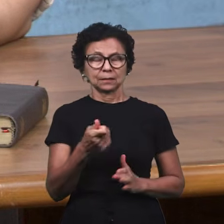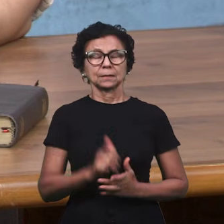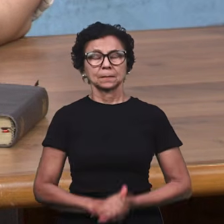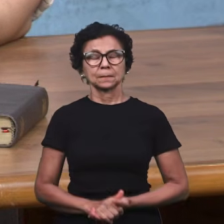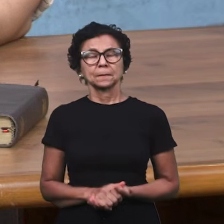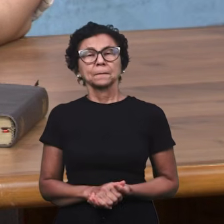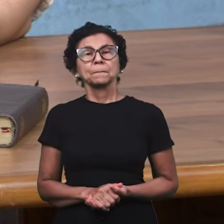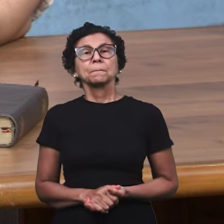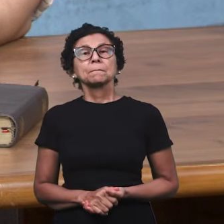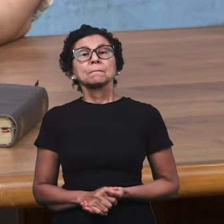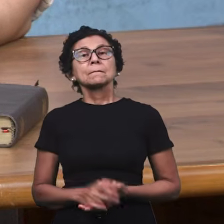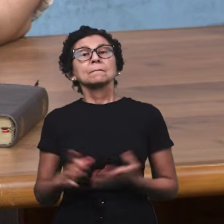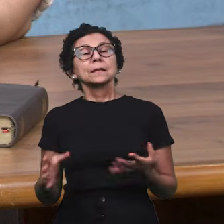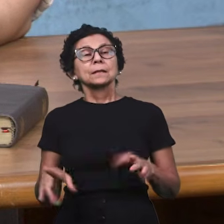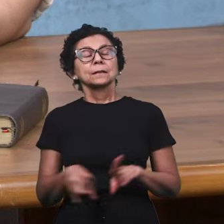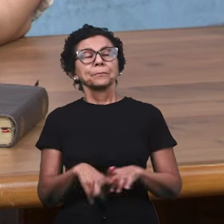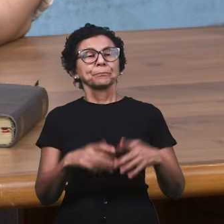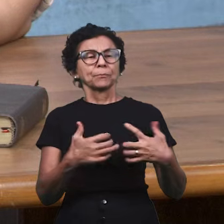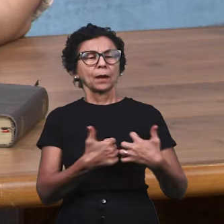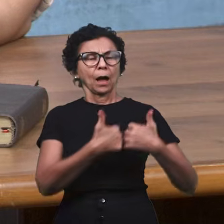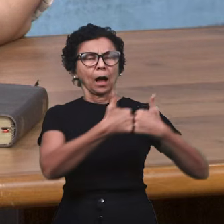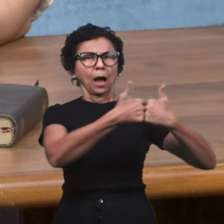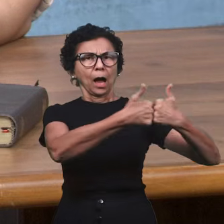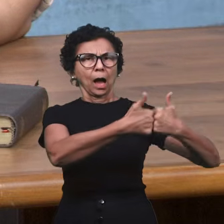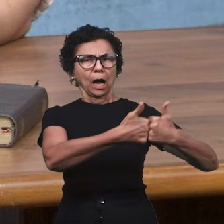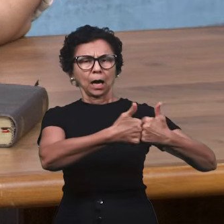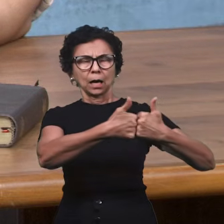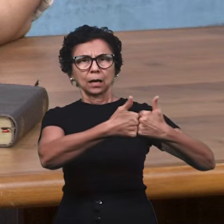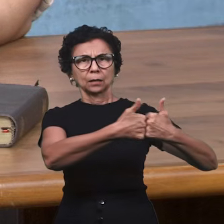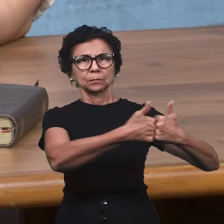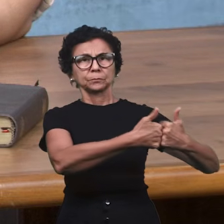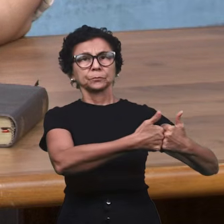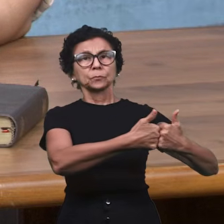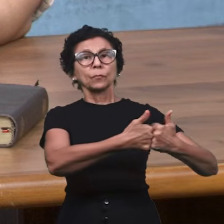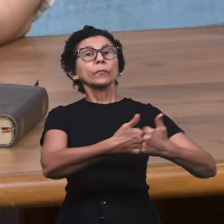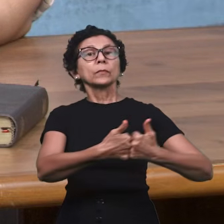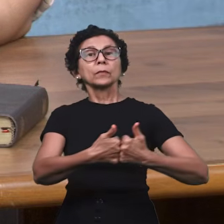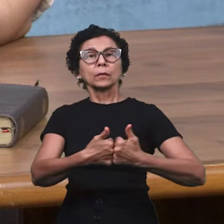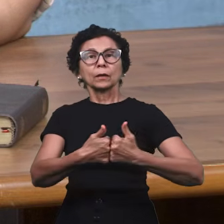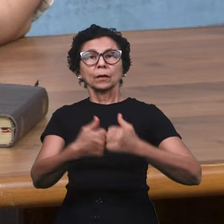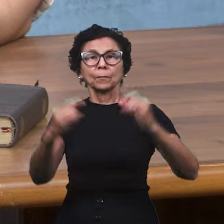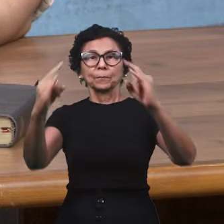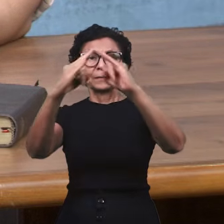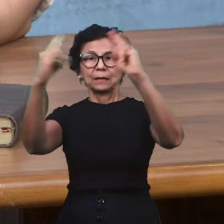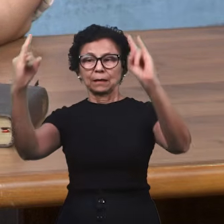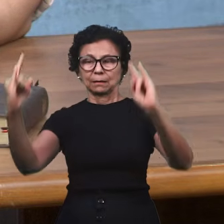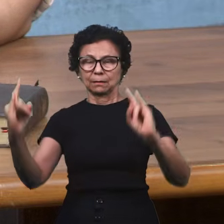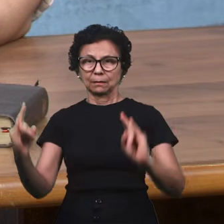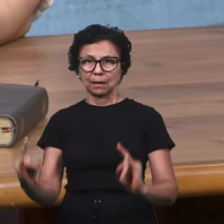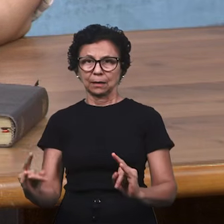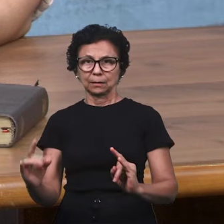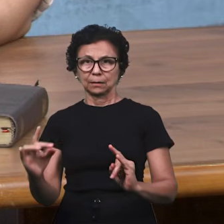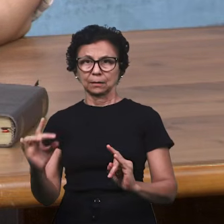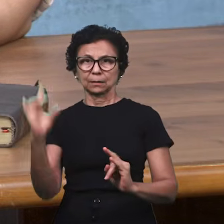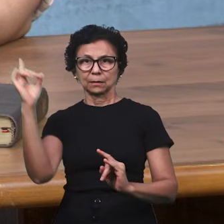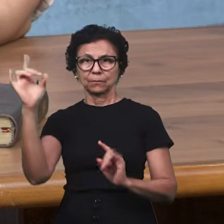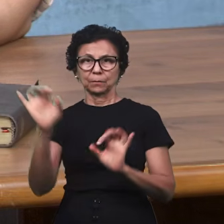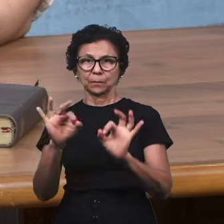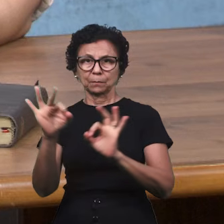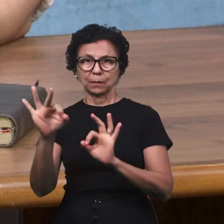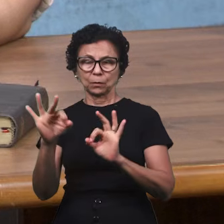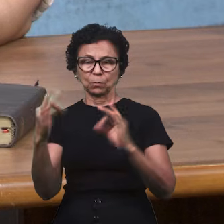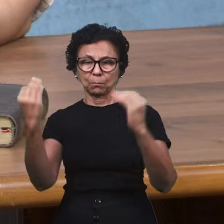pois, a arca de Deus, a puseram no meio da tenda que Davi tinha armado,